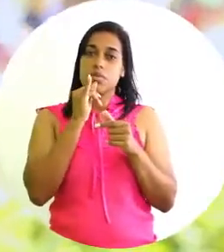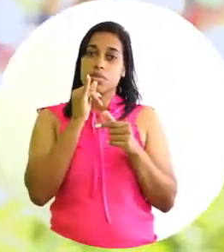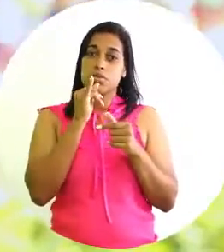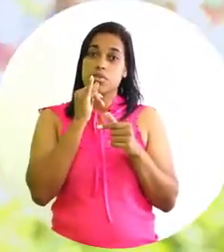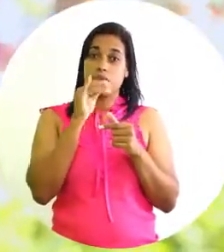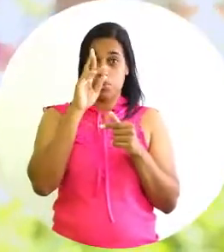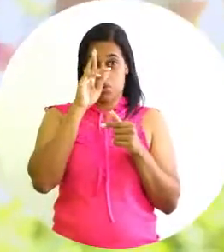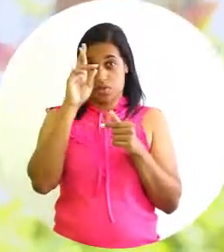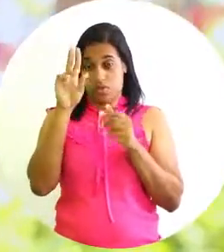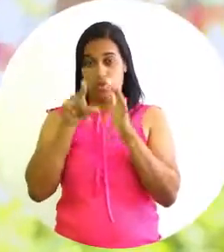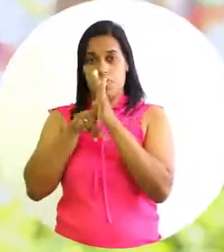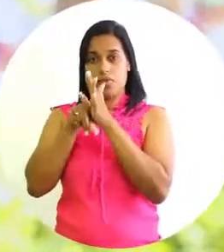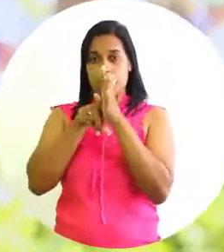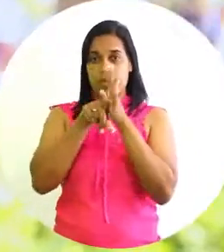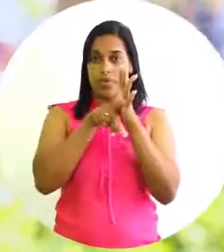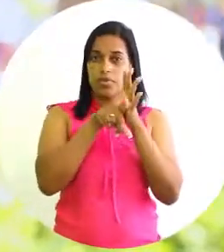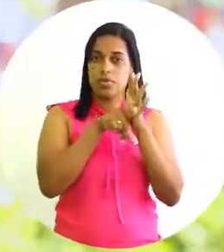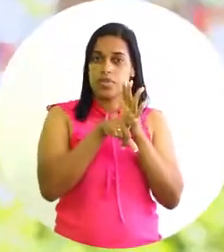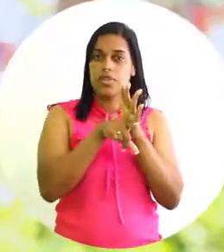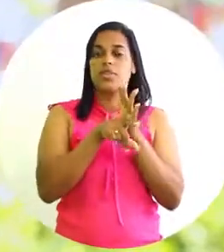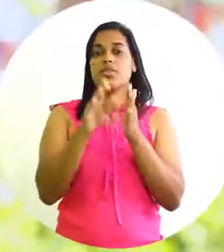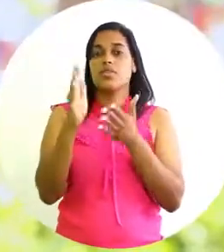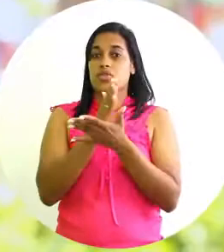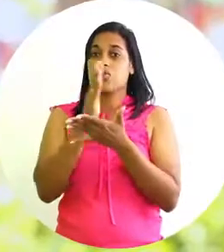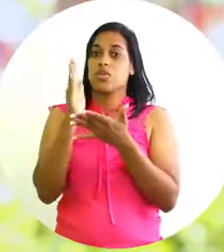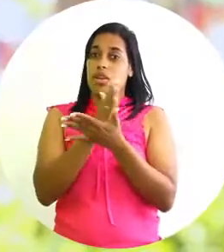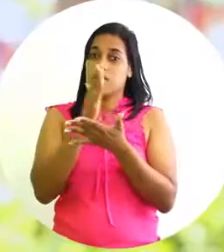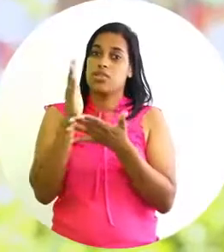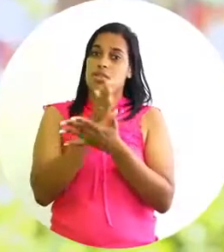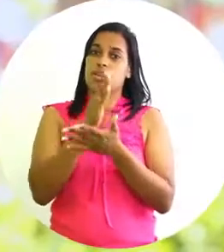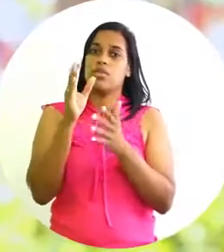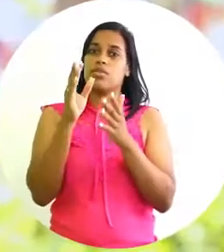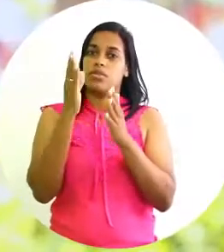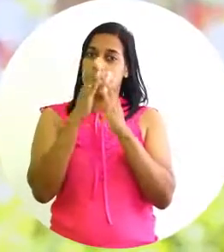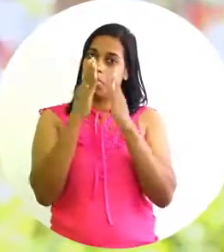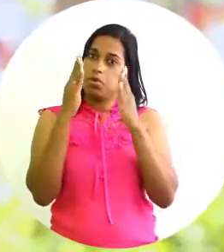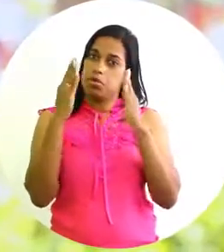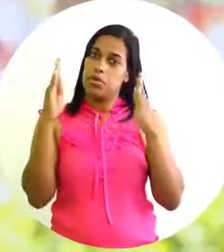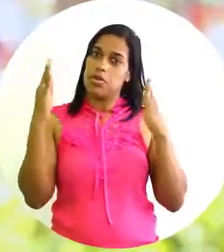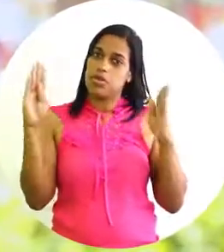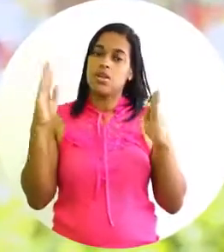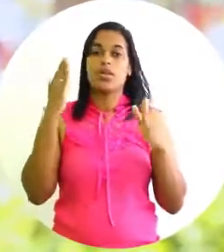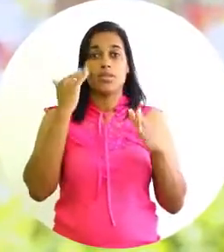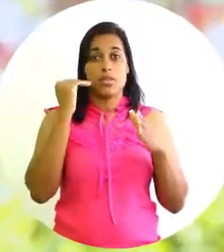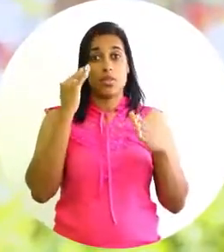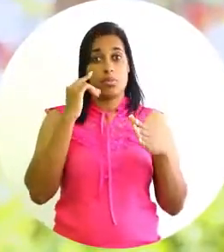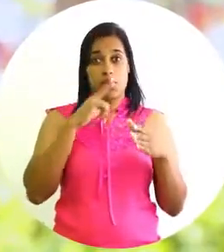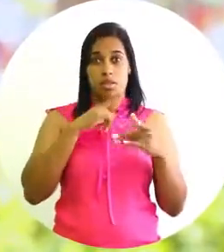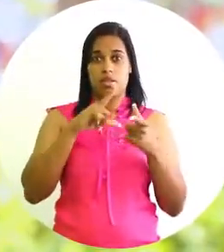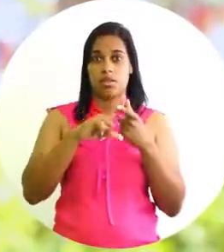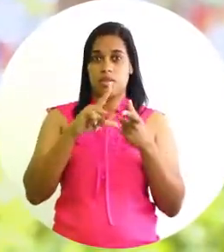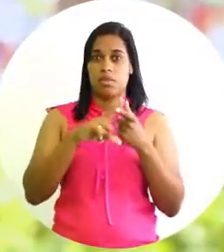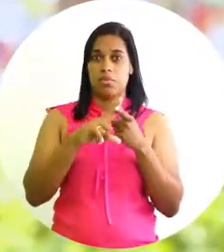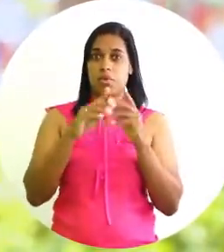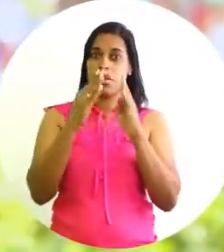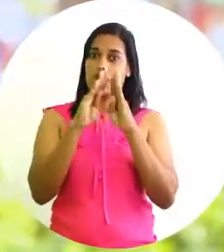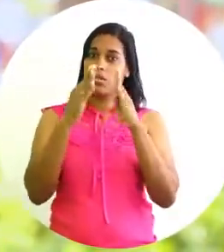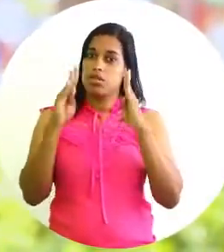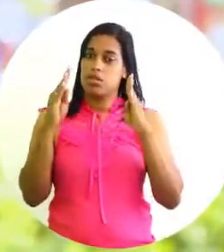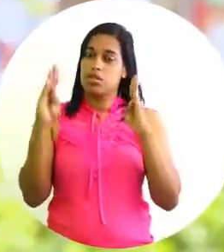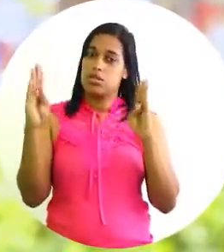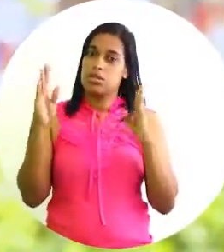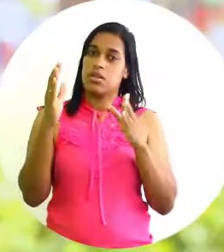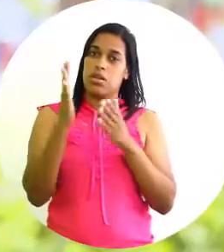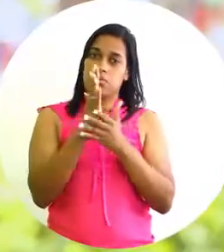os diretórios de pesquisa e os catálogos de bibliotecas. Pois é, sabia que tem também os catálogos de